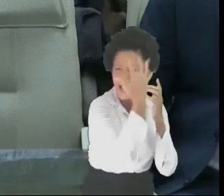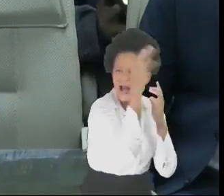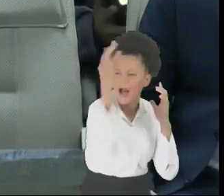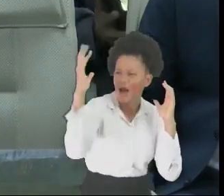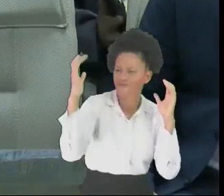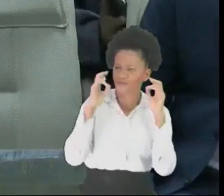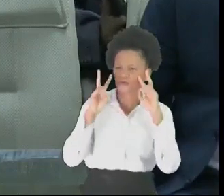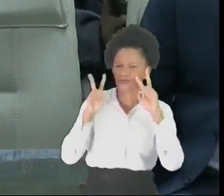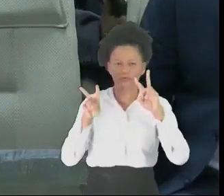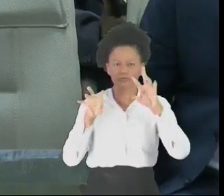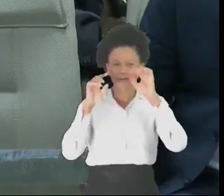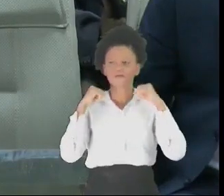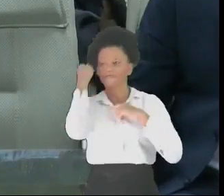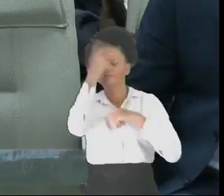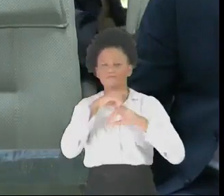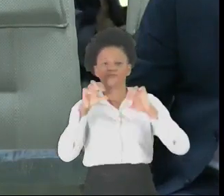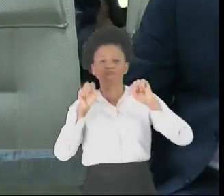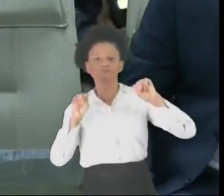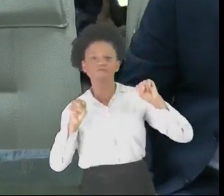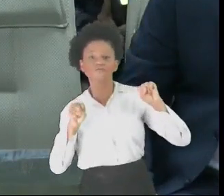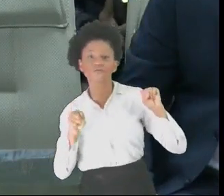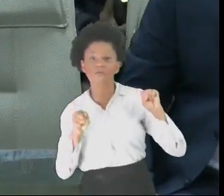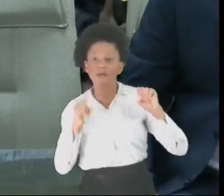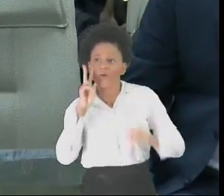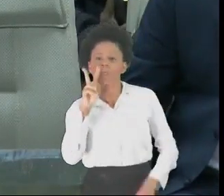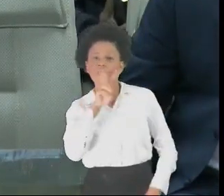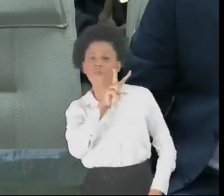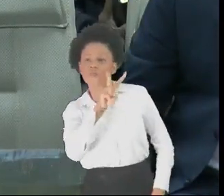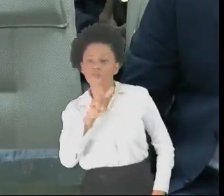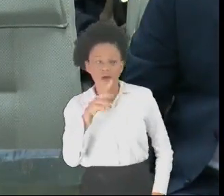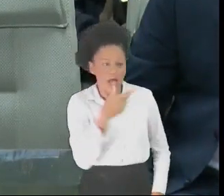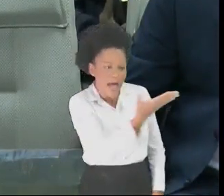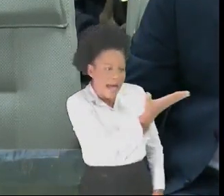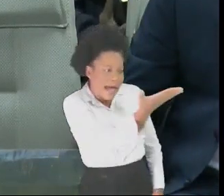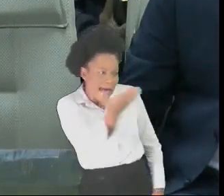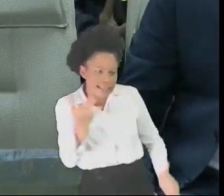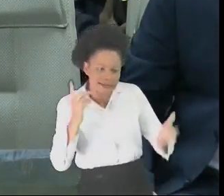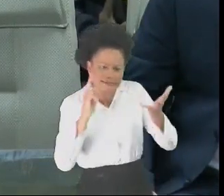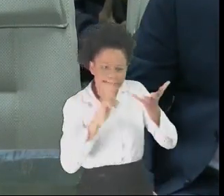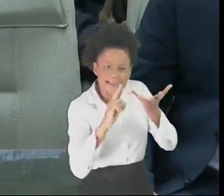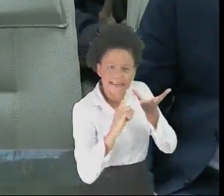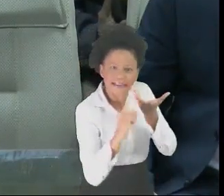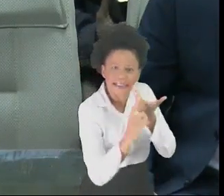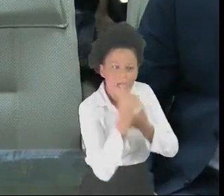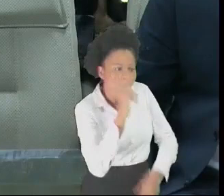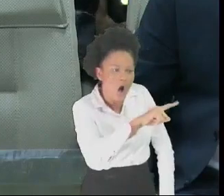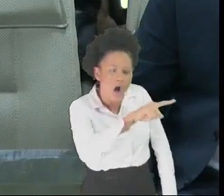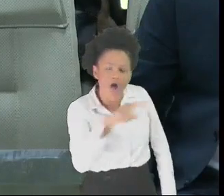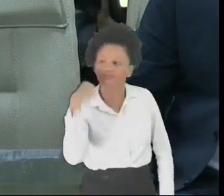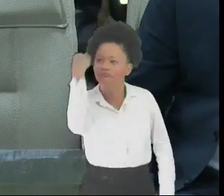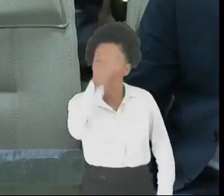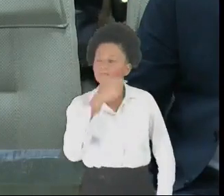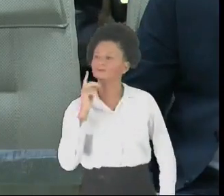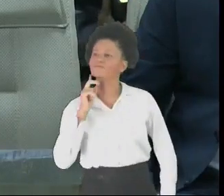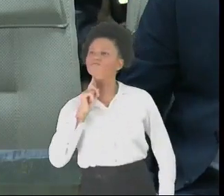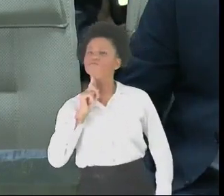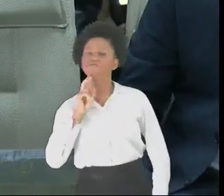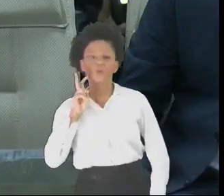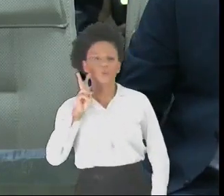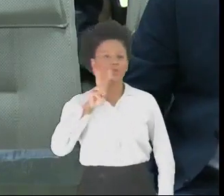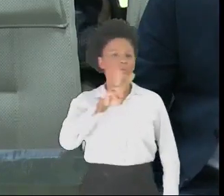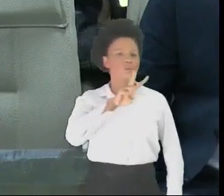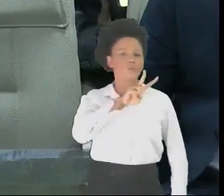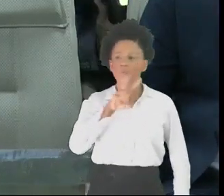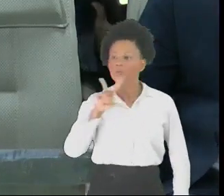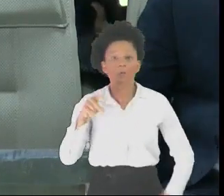manda levantar a cabeça. Ele diz, quando virdes estas coisas acontecerem, levantai as vossas